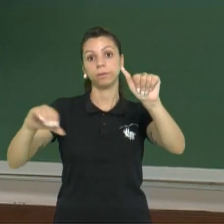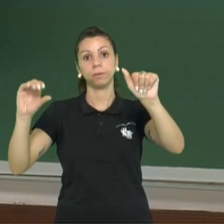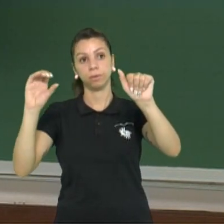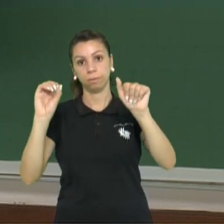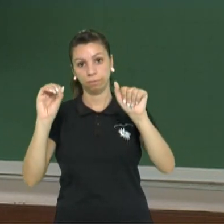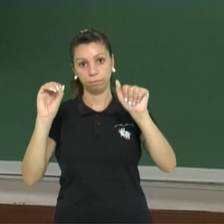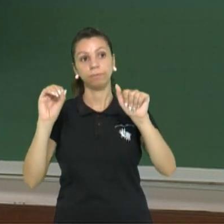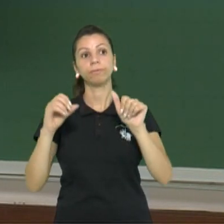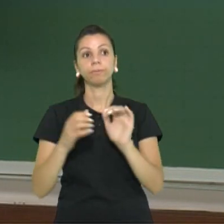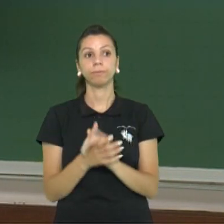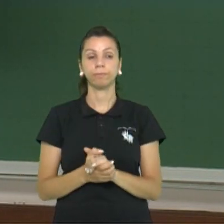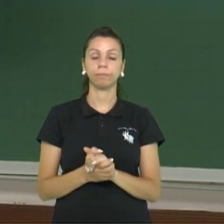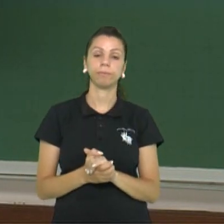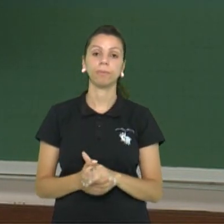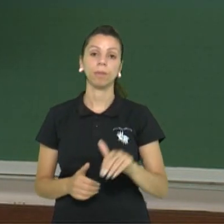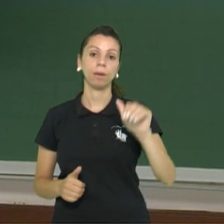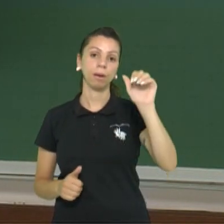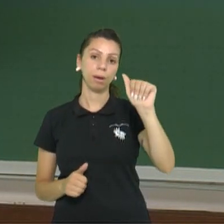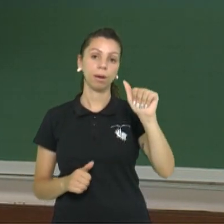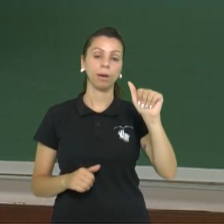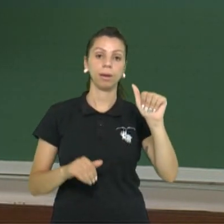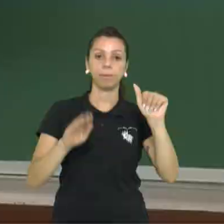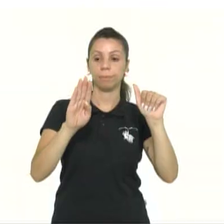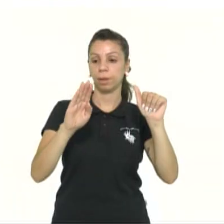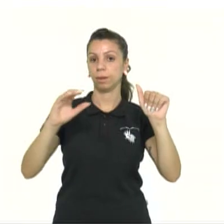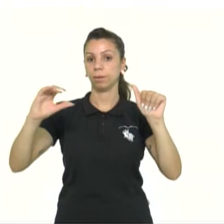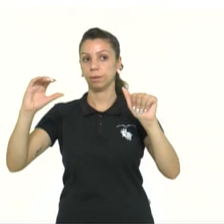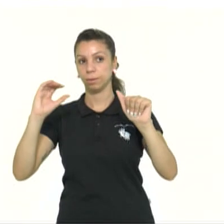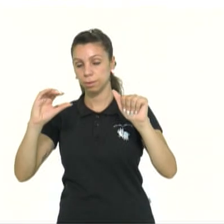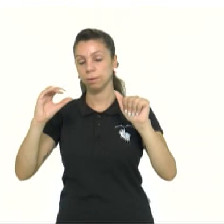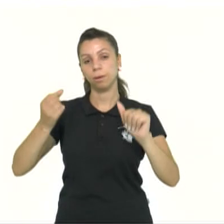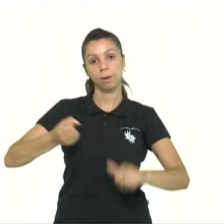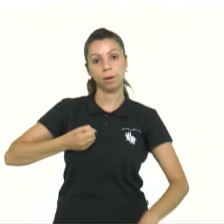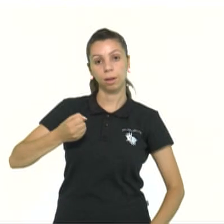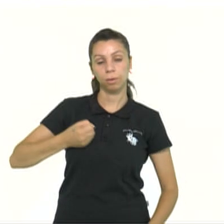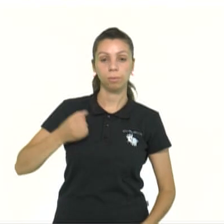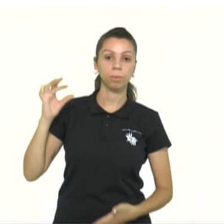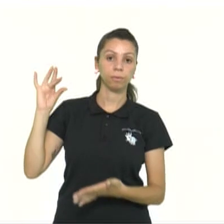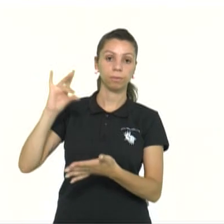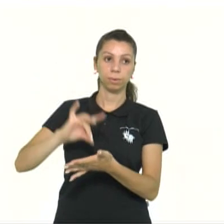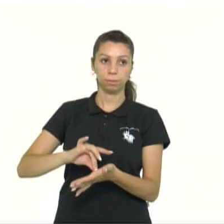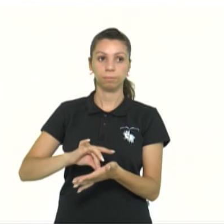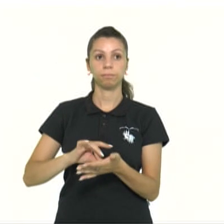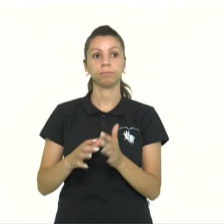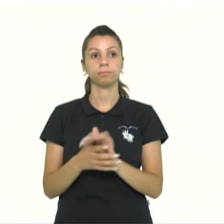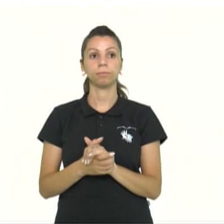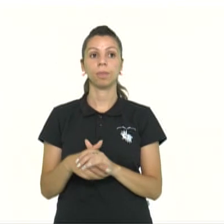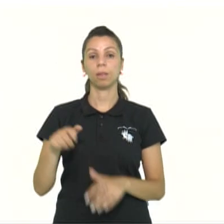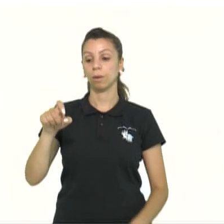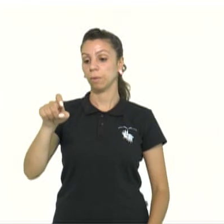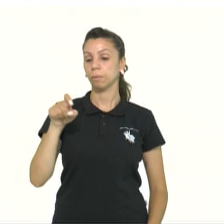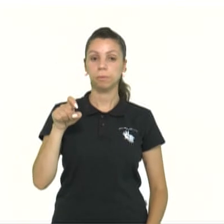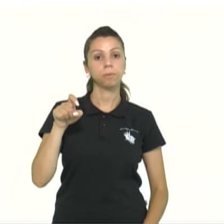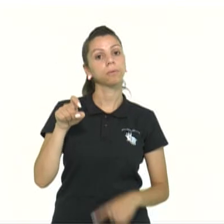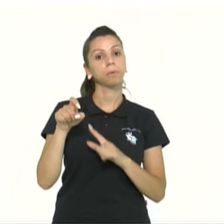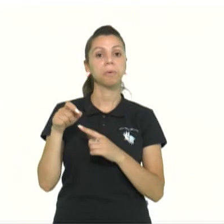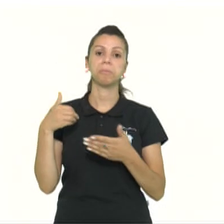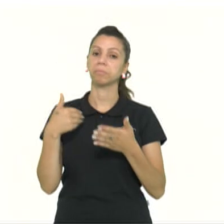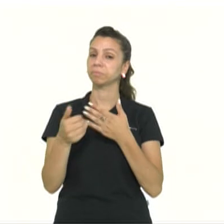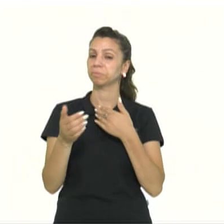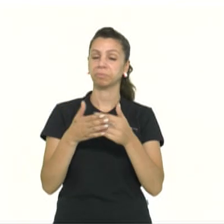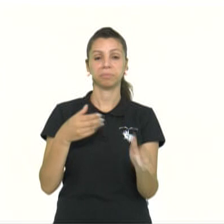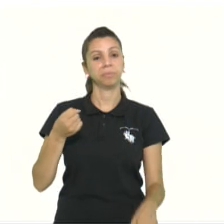zero. B e c são números reais fixos e x pode ser qualquer número real, tá